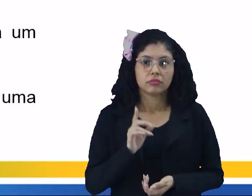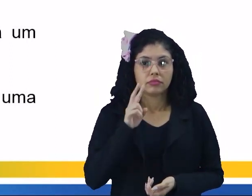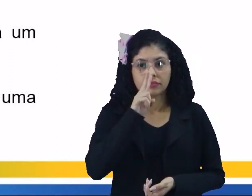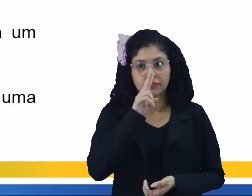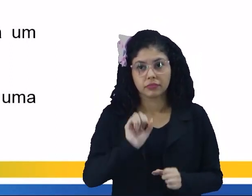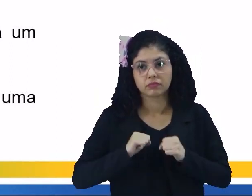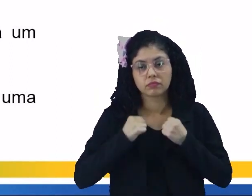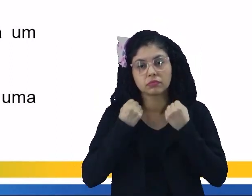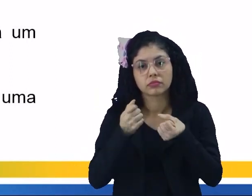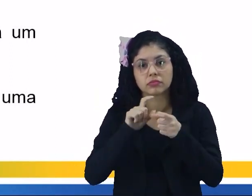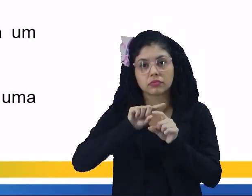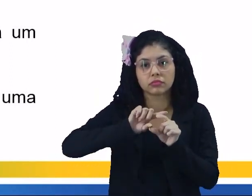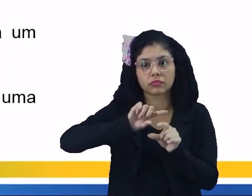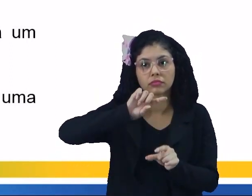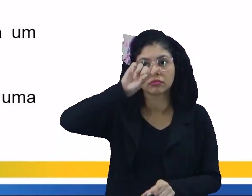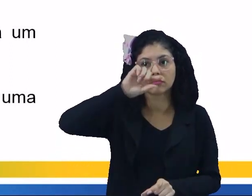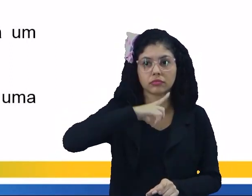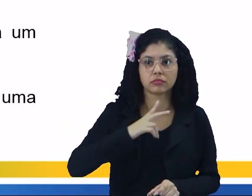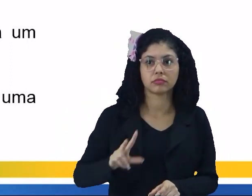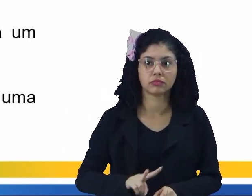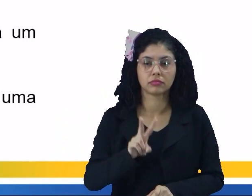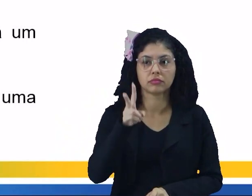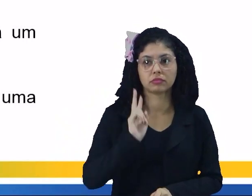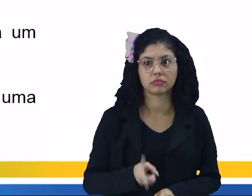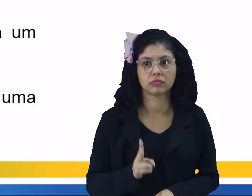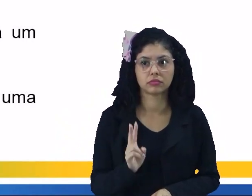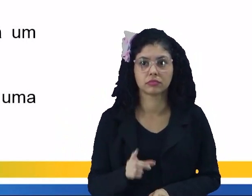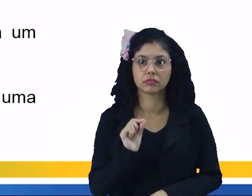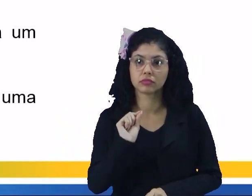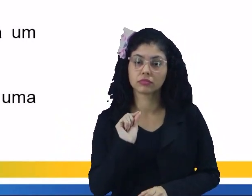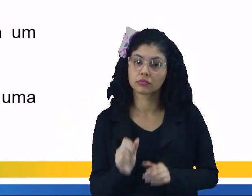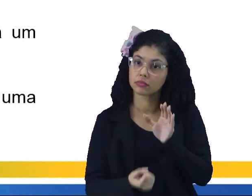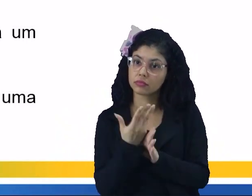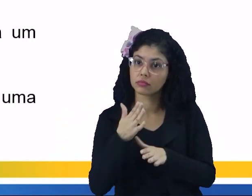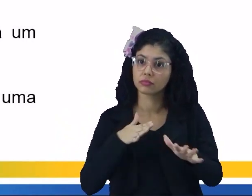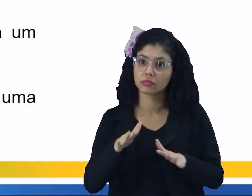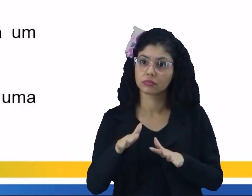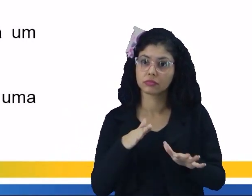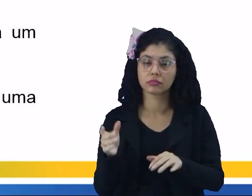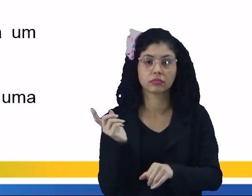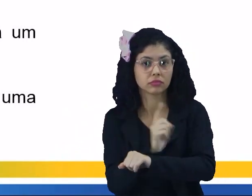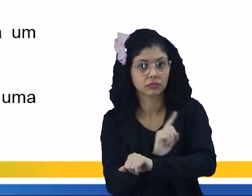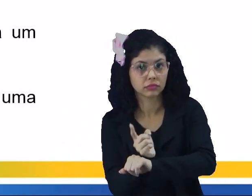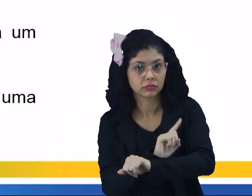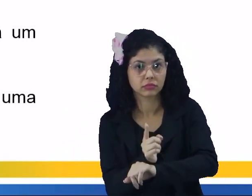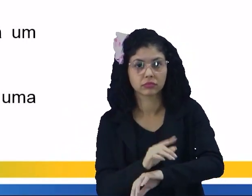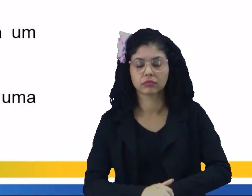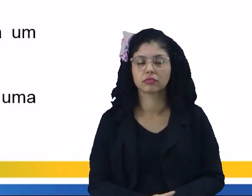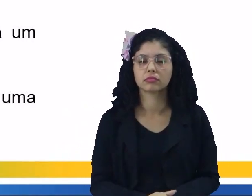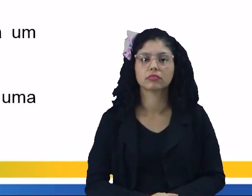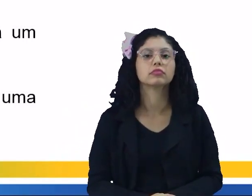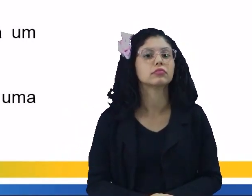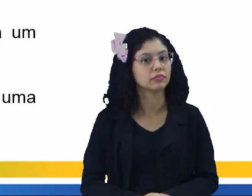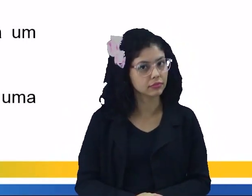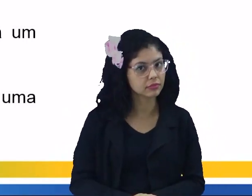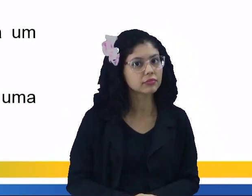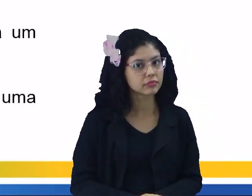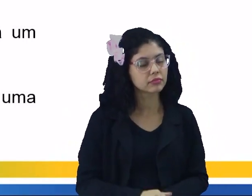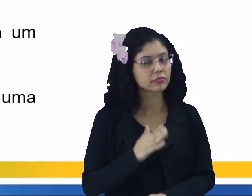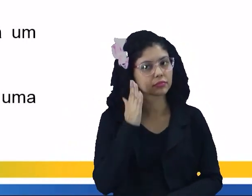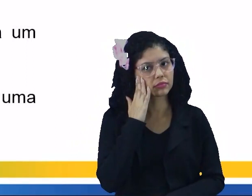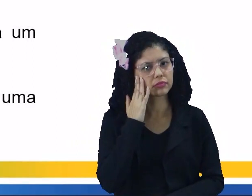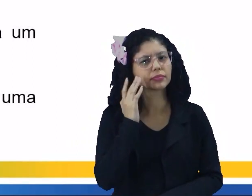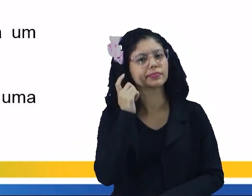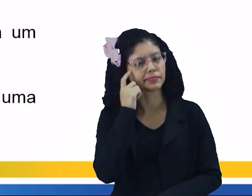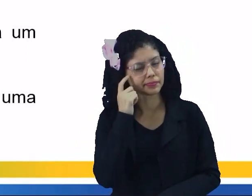A força-peso da régua tem valor constante, o que gera um movimento acelerado. Agora eu tenho que